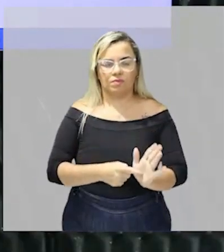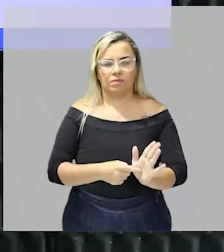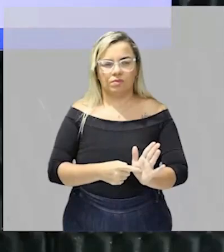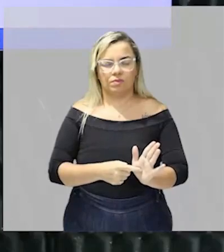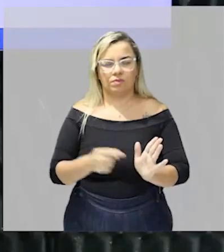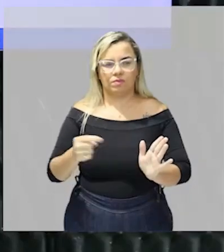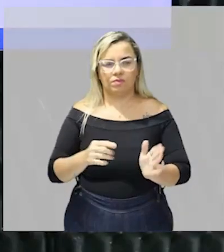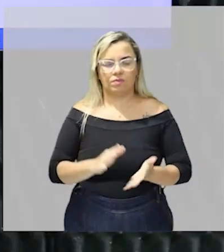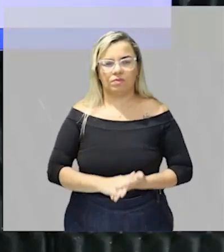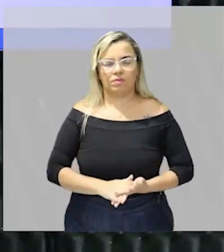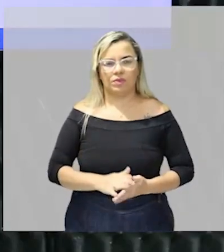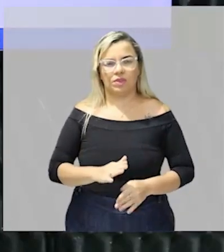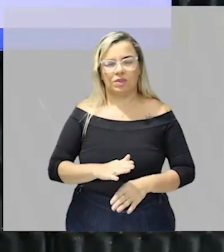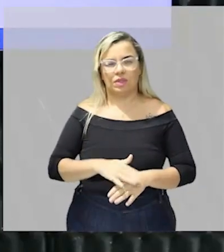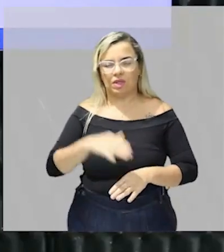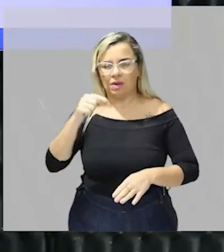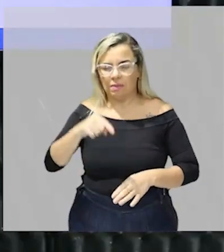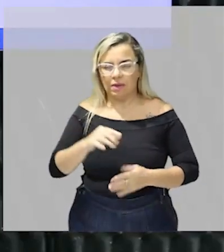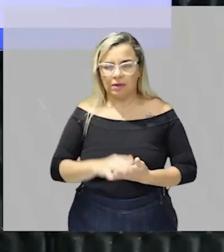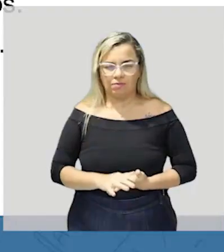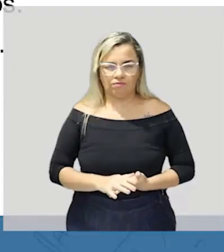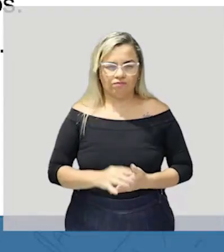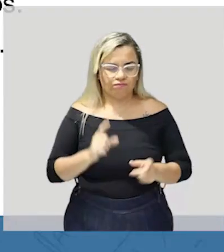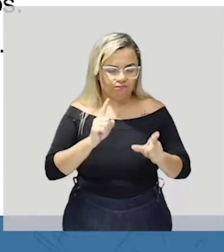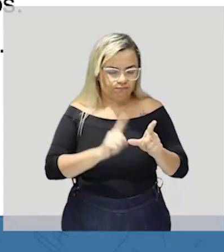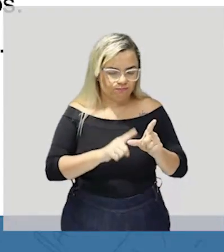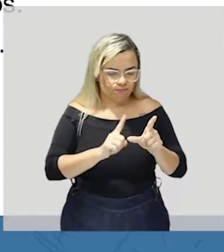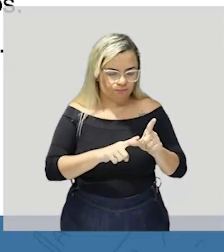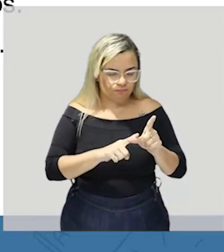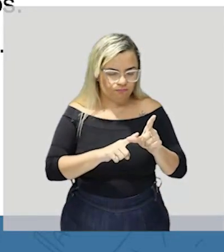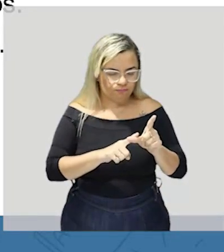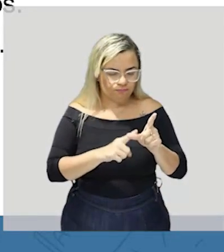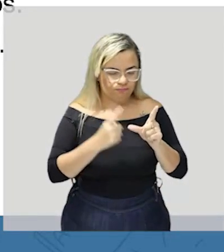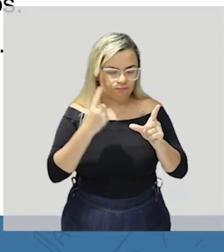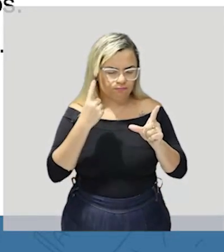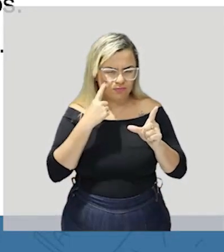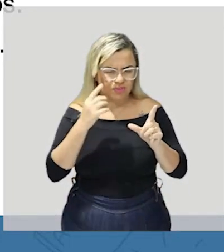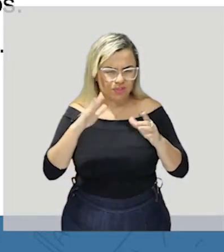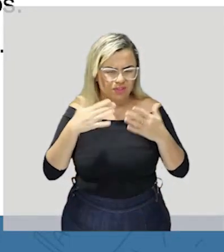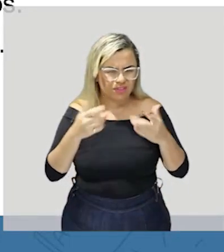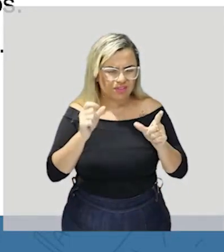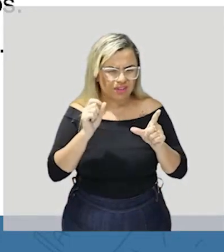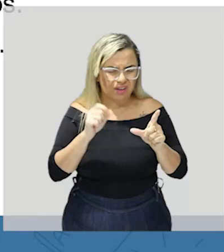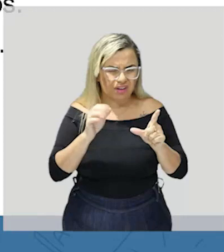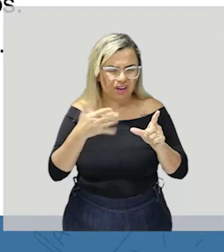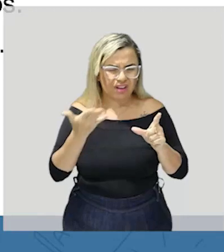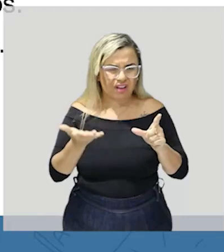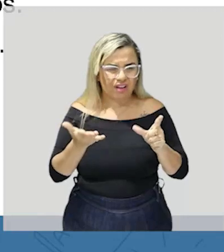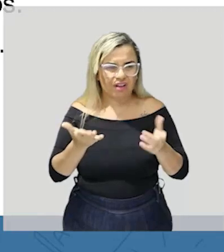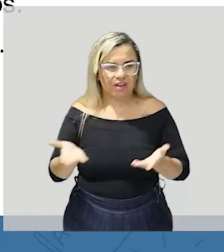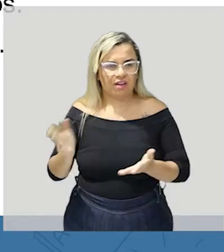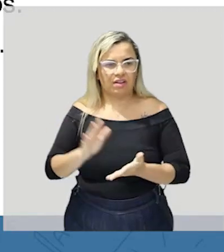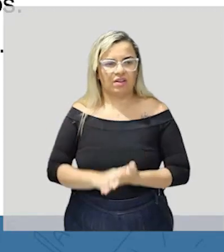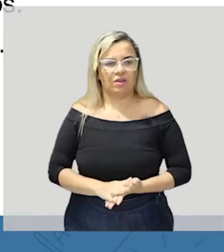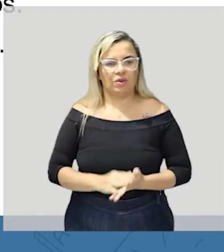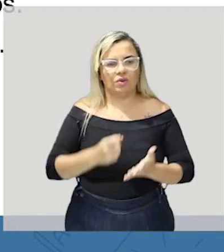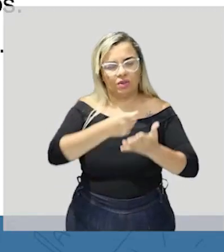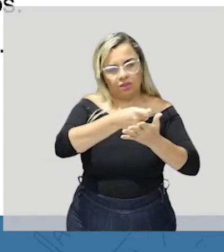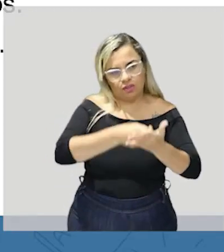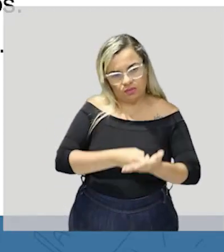distrator que mais gerou dúvida na ocasião, na época da questão. O texto é um registro